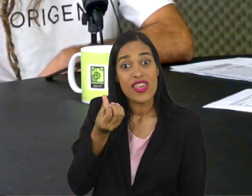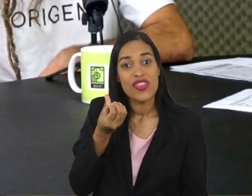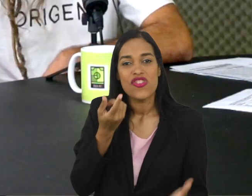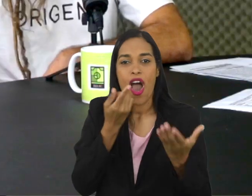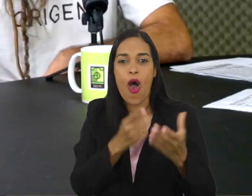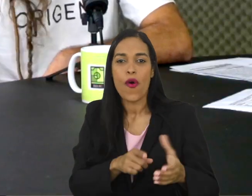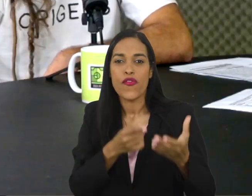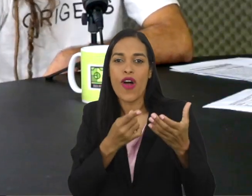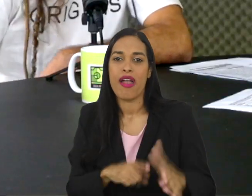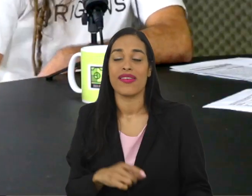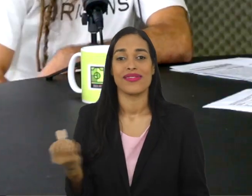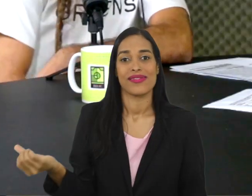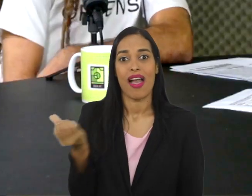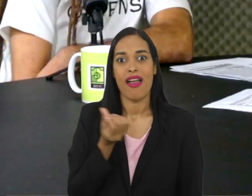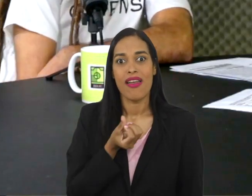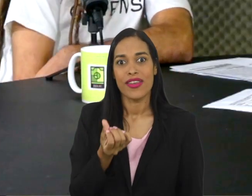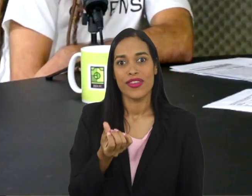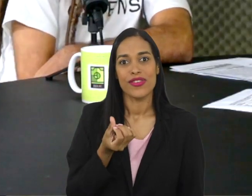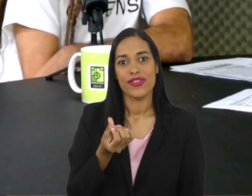alfaias.